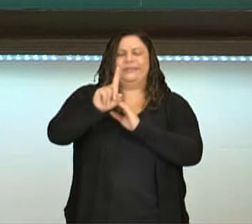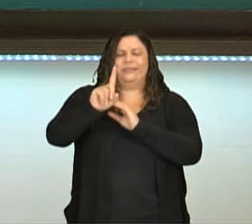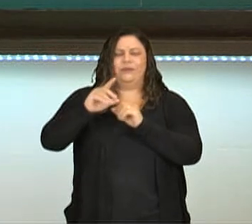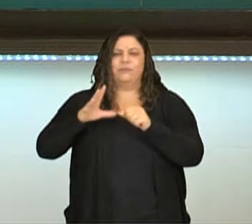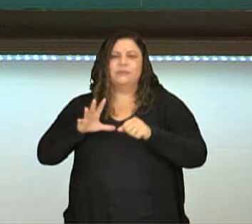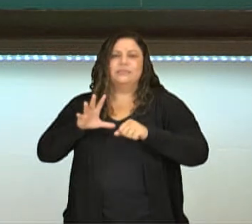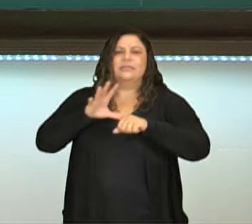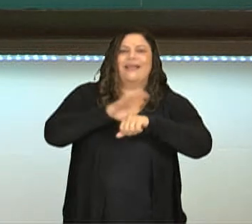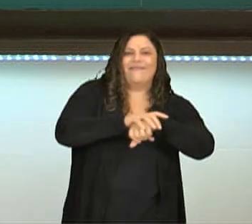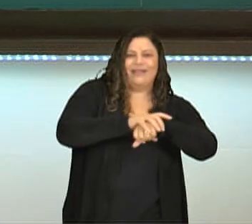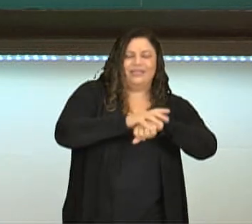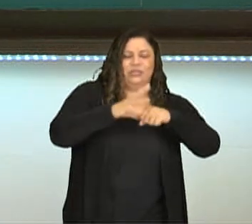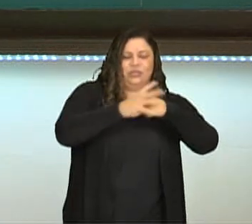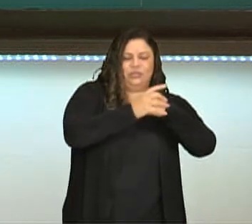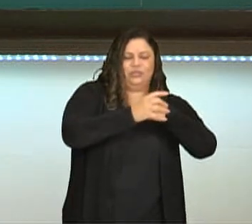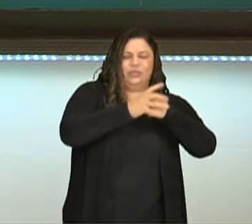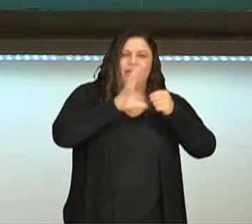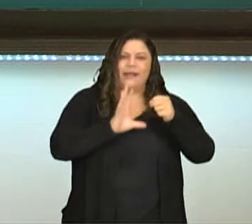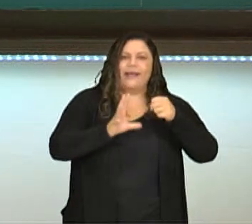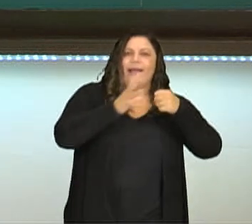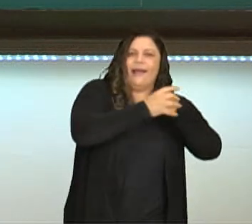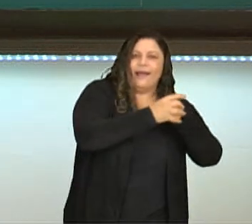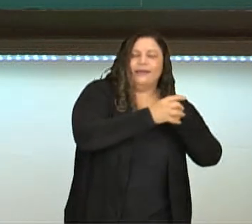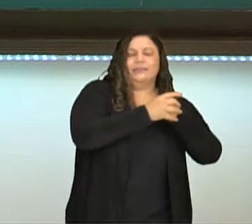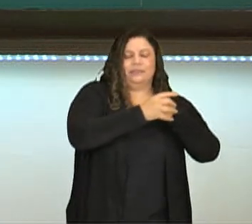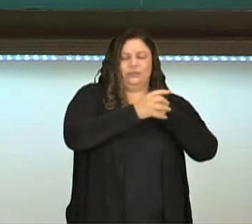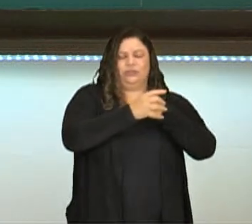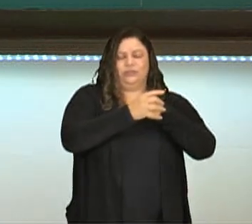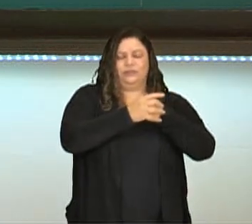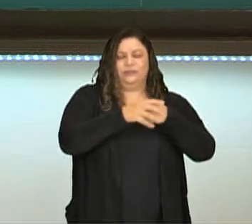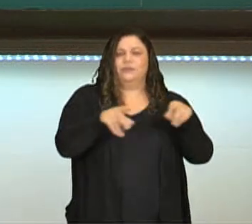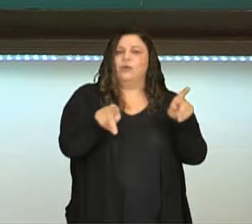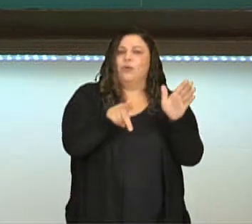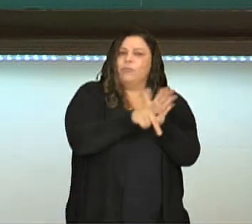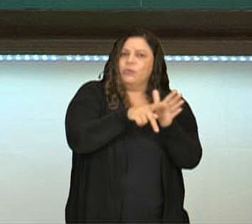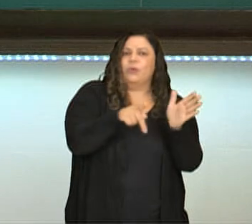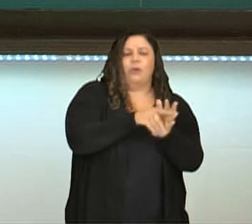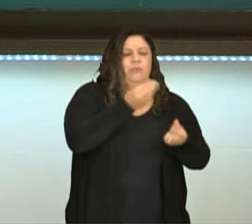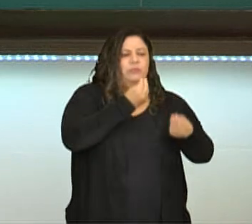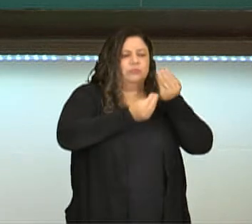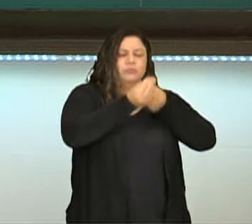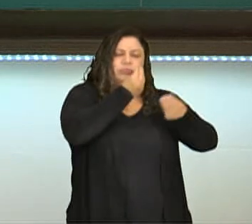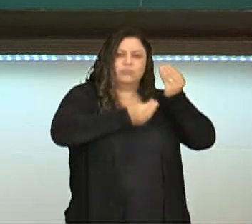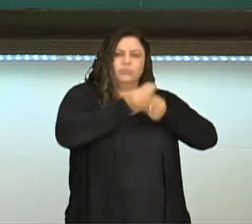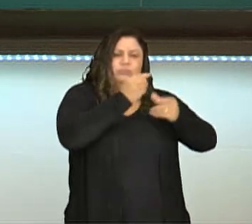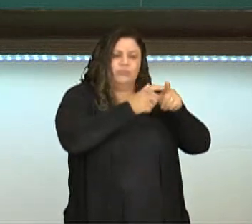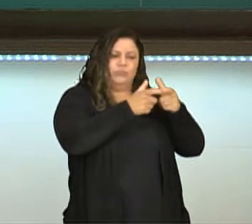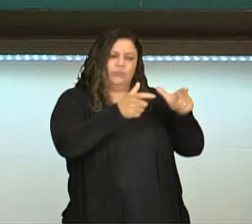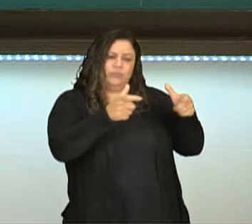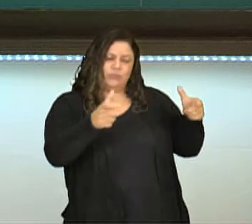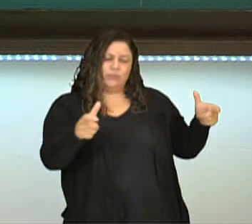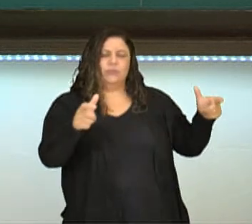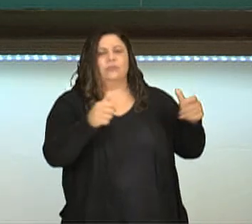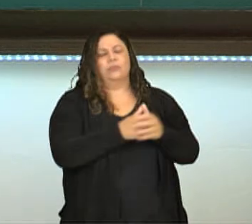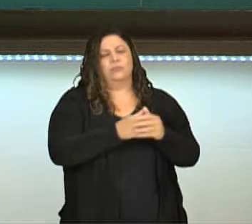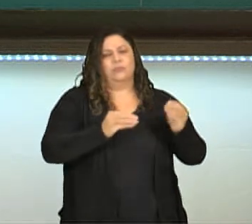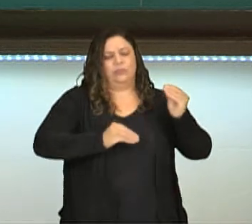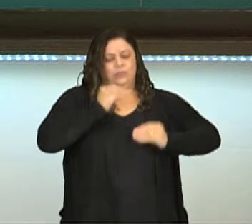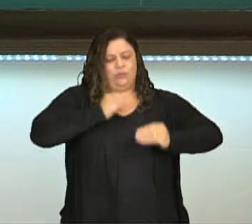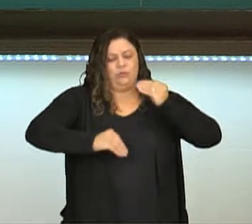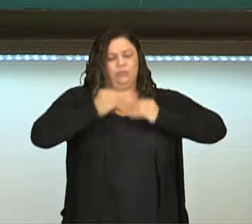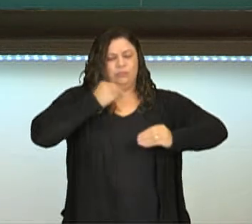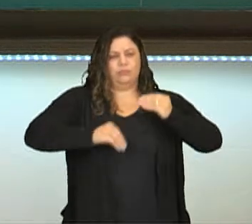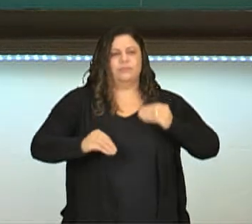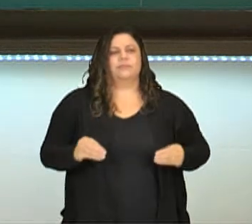um outro ser vivo para utilizar sua maquinaria metabólica para que ele possa funcionar ali, ter o seu metabolismo. Então, eles não